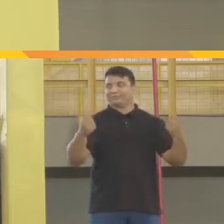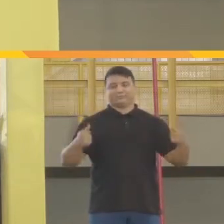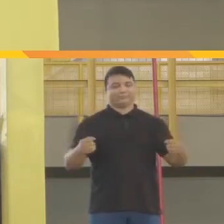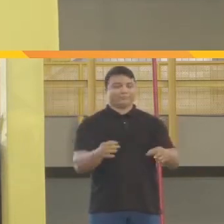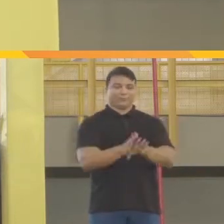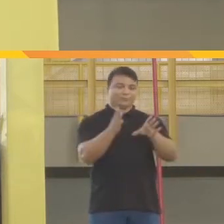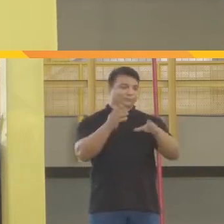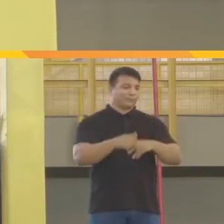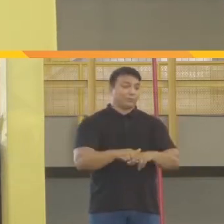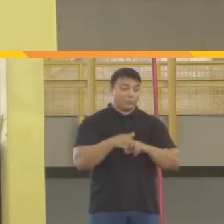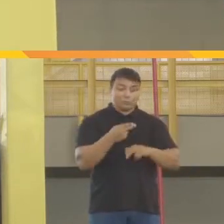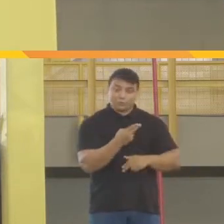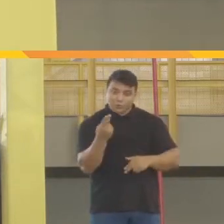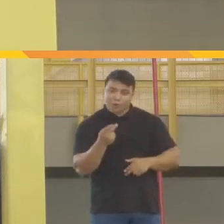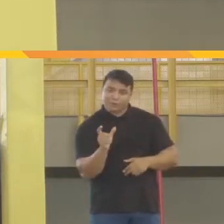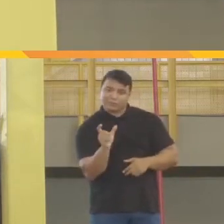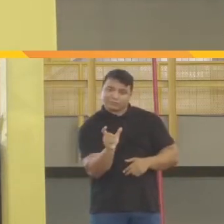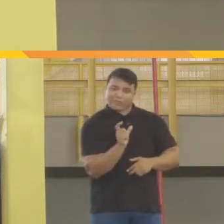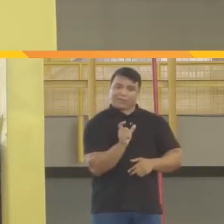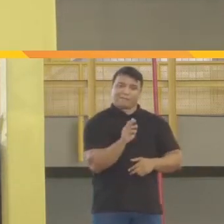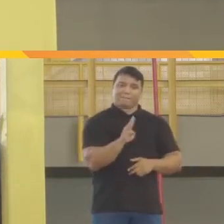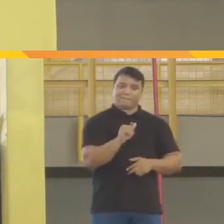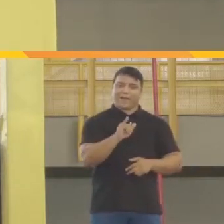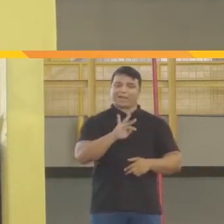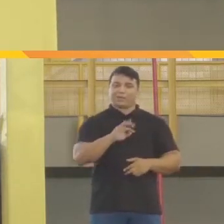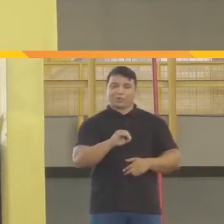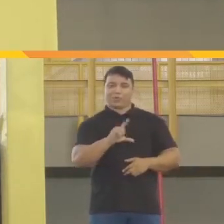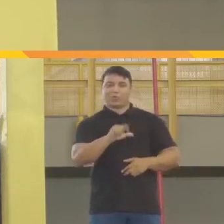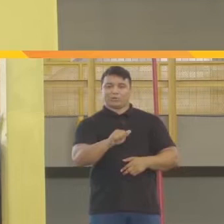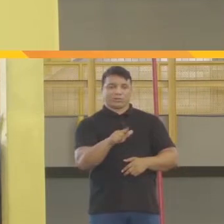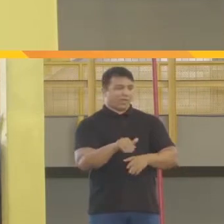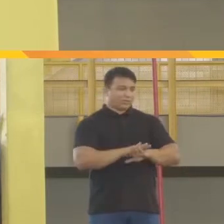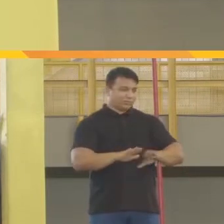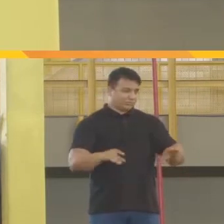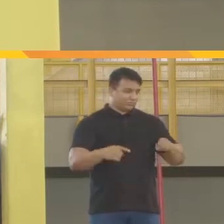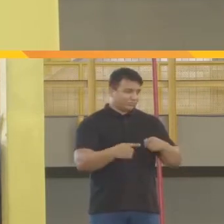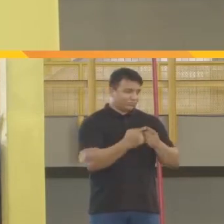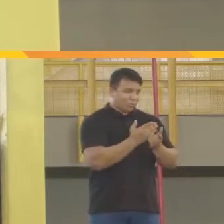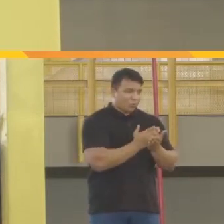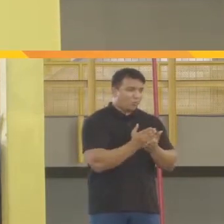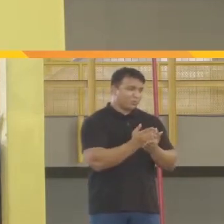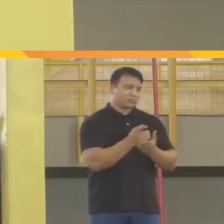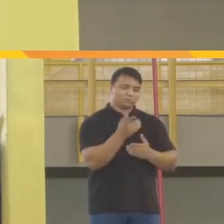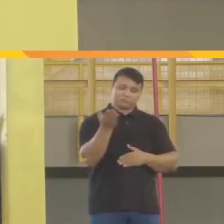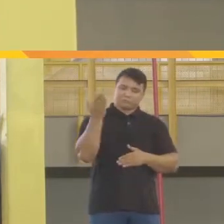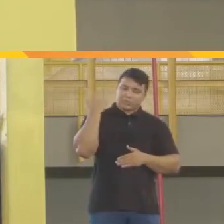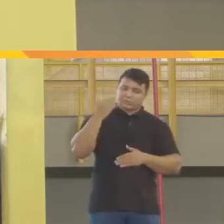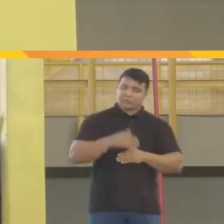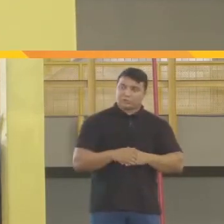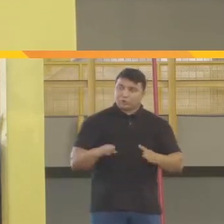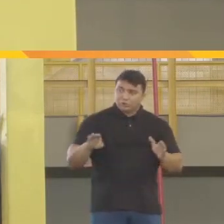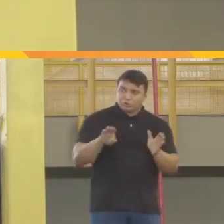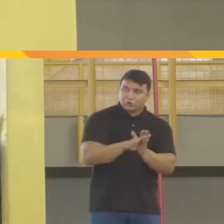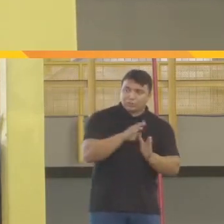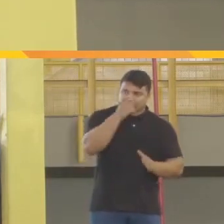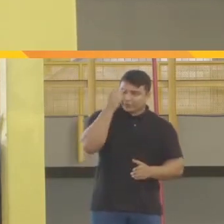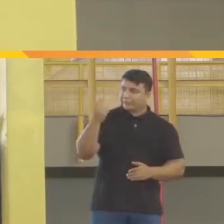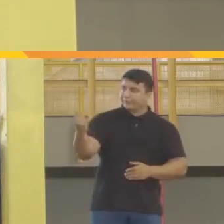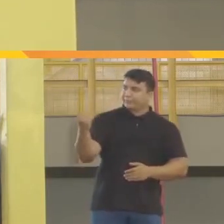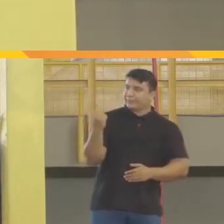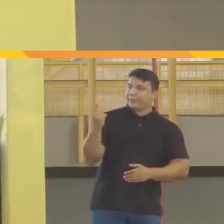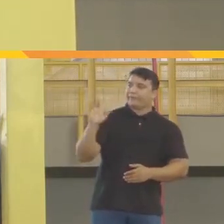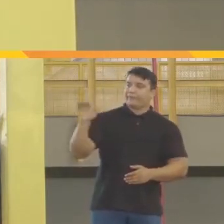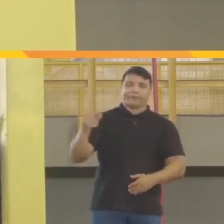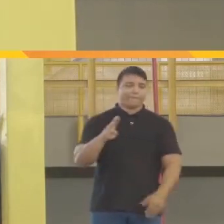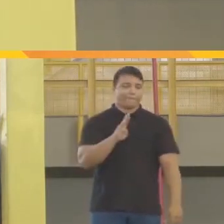Foi assim que nasceu. Para quem não sabe. Quando o Mr. Hall chegava na obra, os peões olhavam para ele e